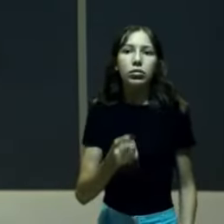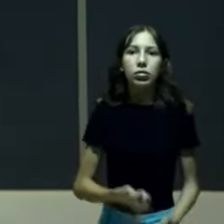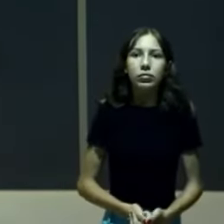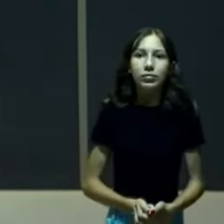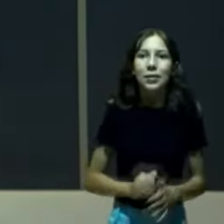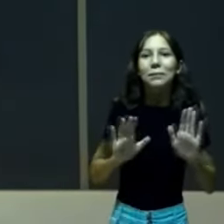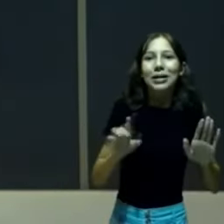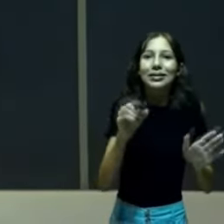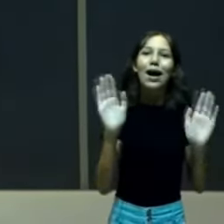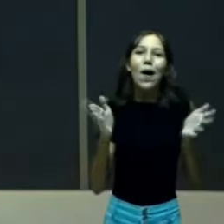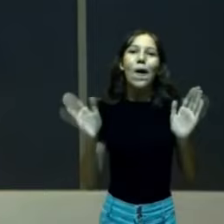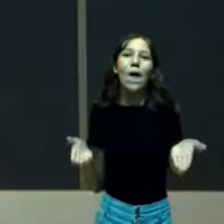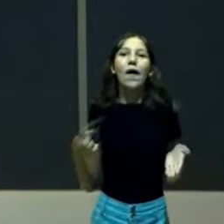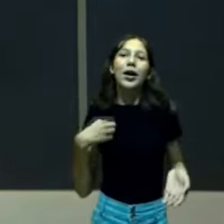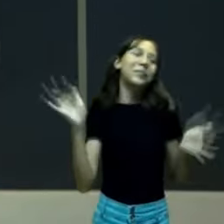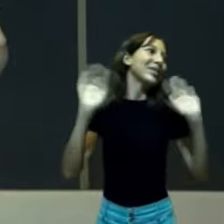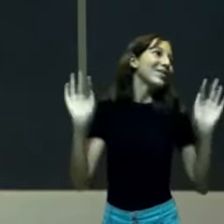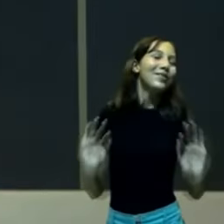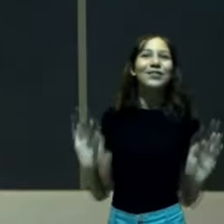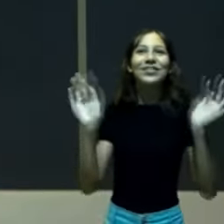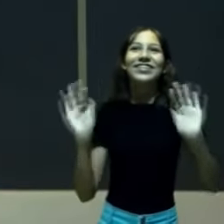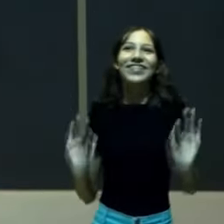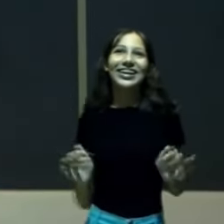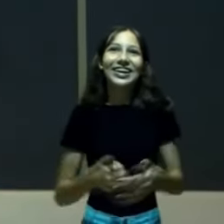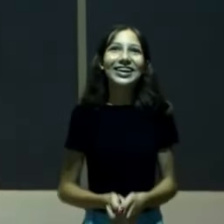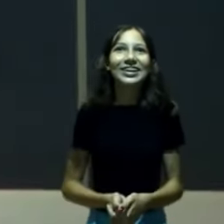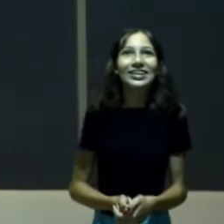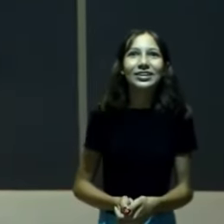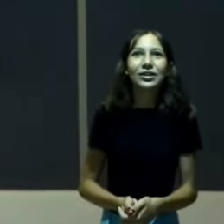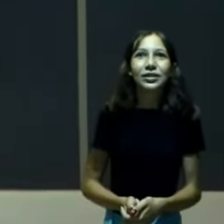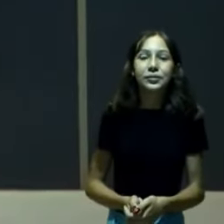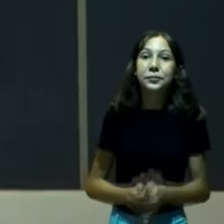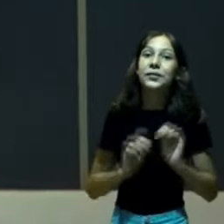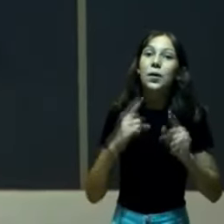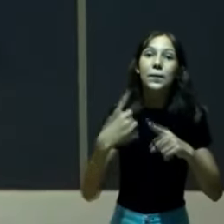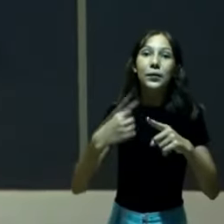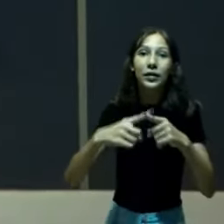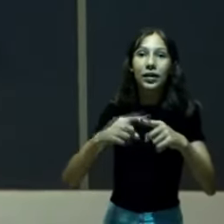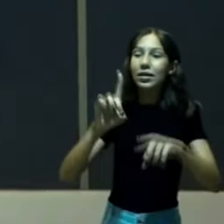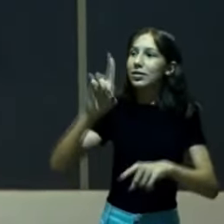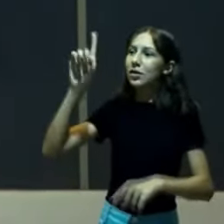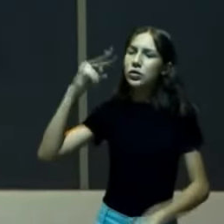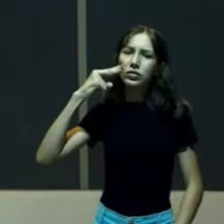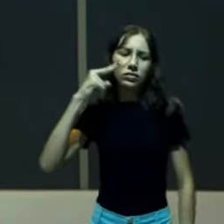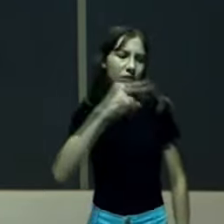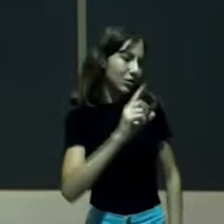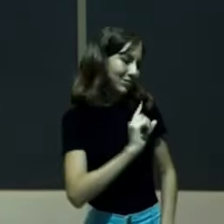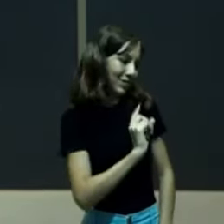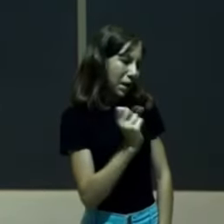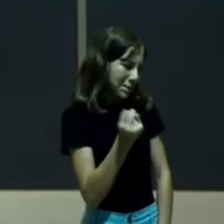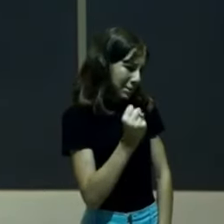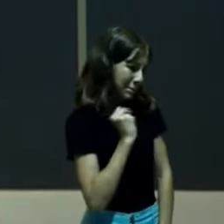todo alegrinho. Deus viu depois e falou: não vou matar não. Tem muita coisa boa para ele viver. Então não é o que você